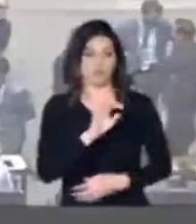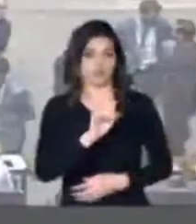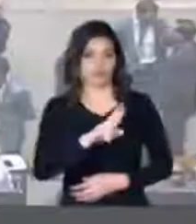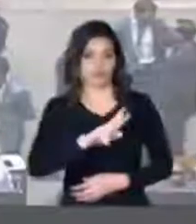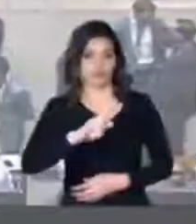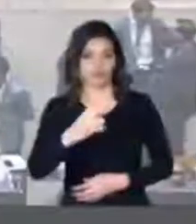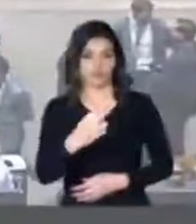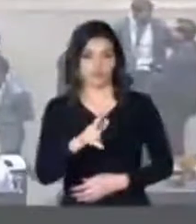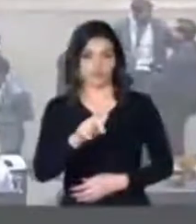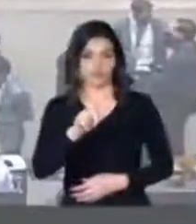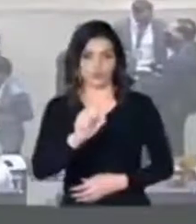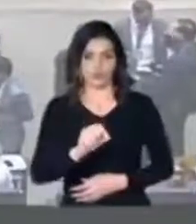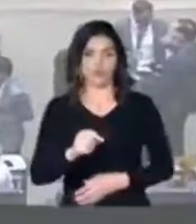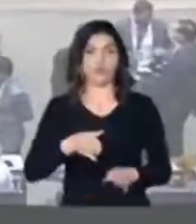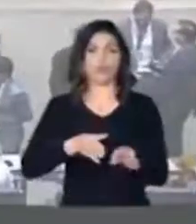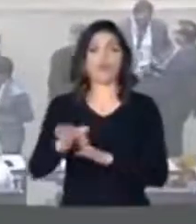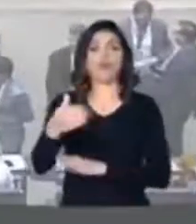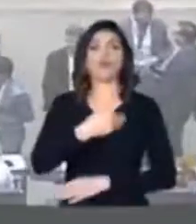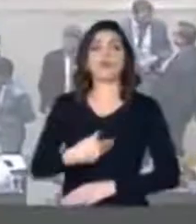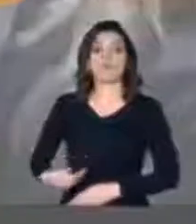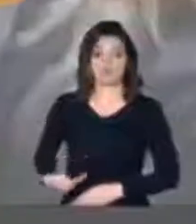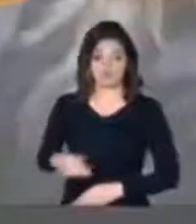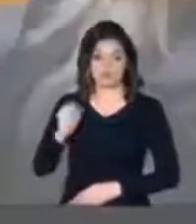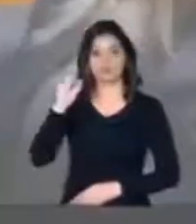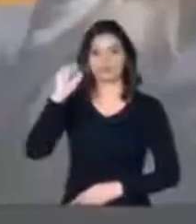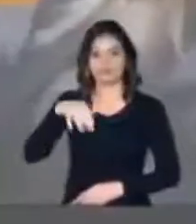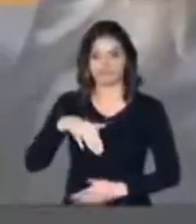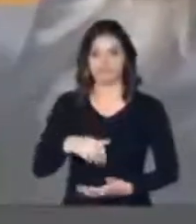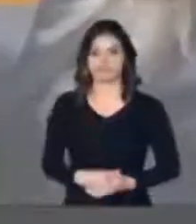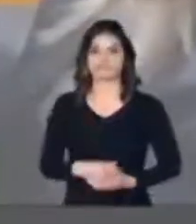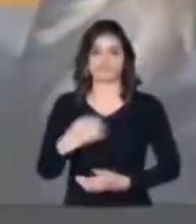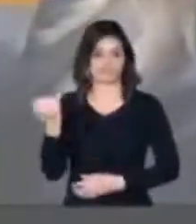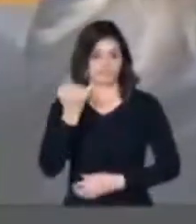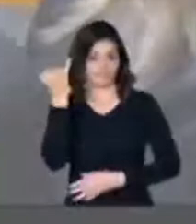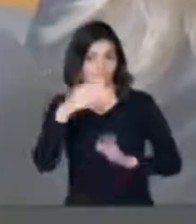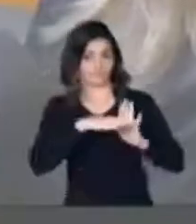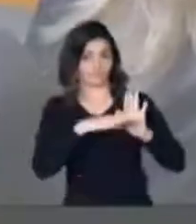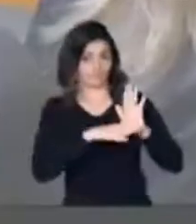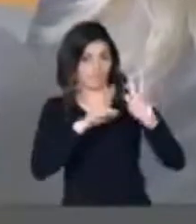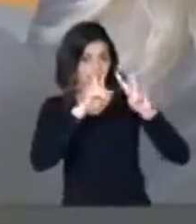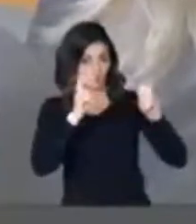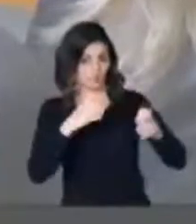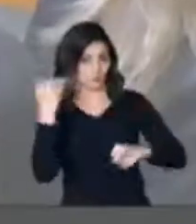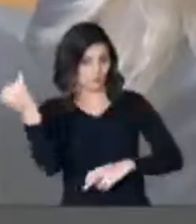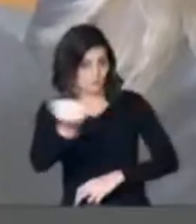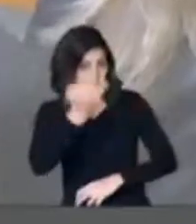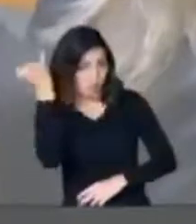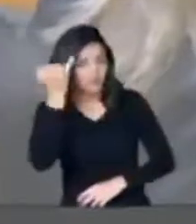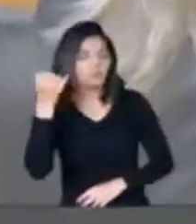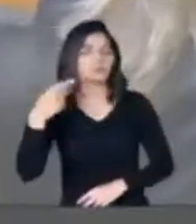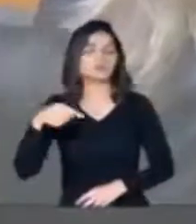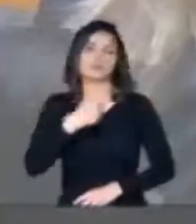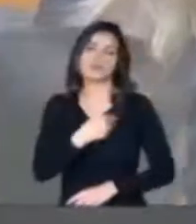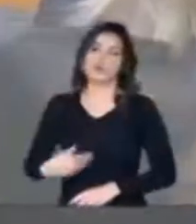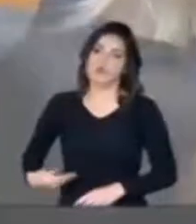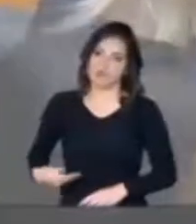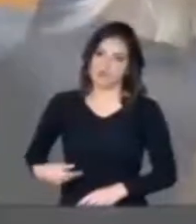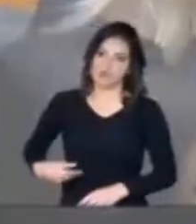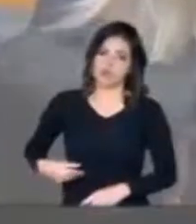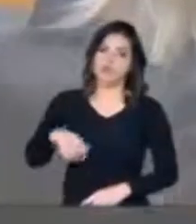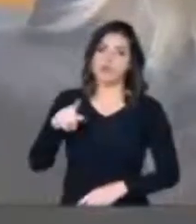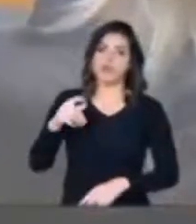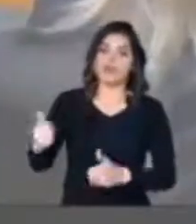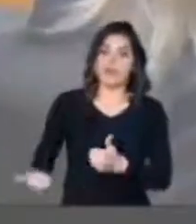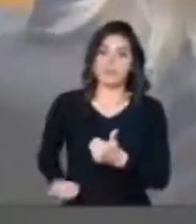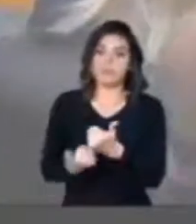Prezada presidente, o governo orienta sim, essa é uma pauta importantíssima para o nosso governo, que apoia